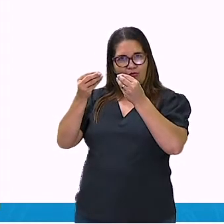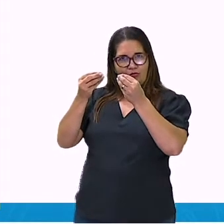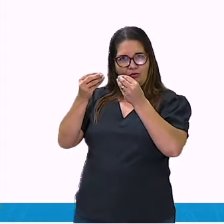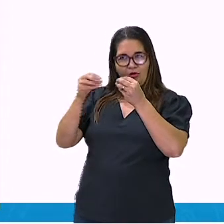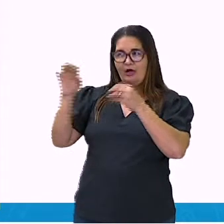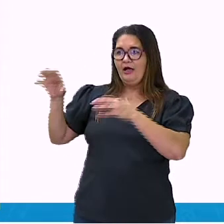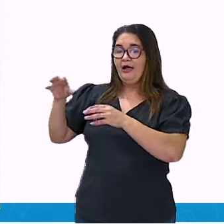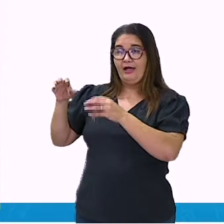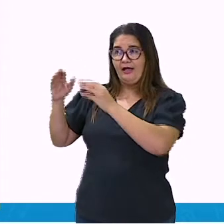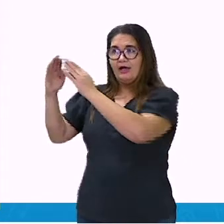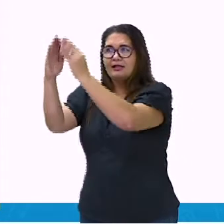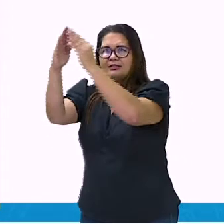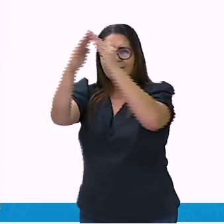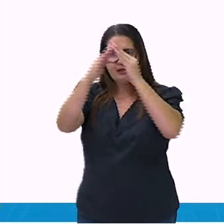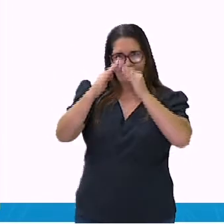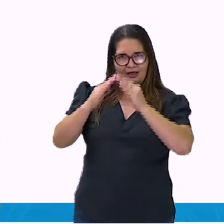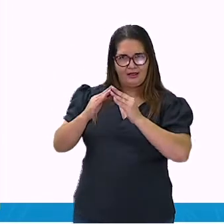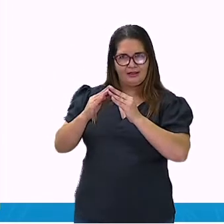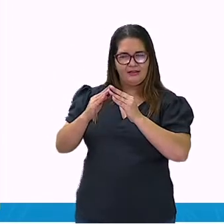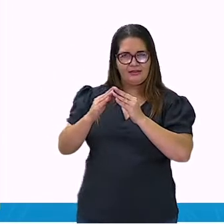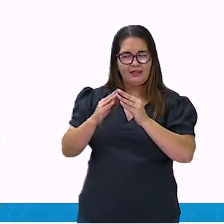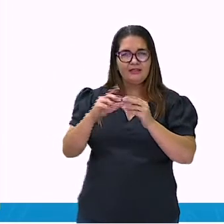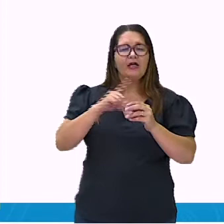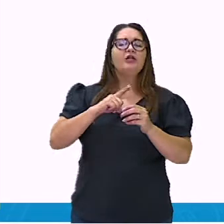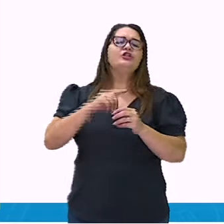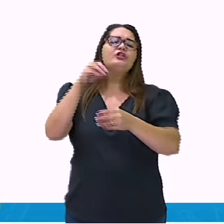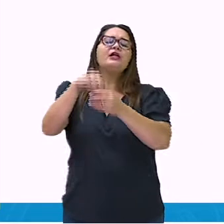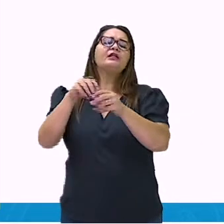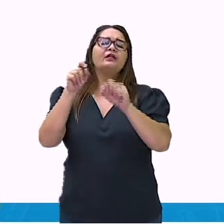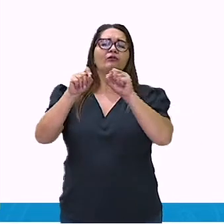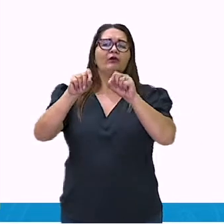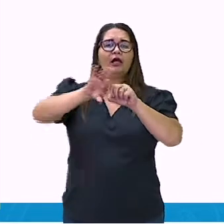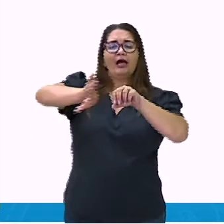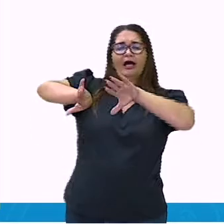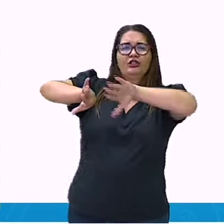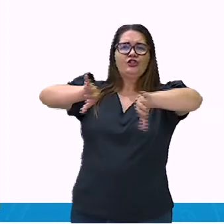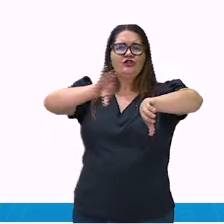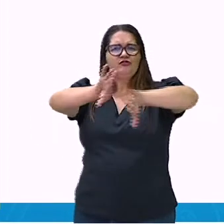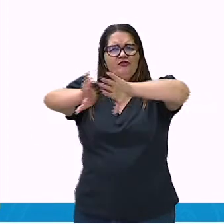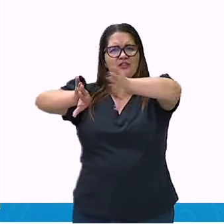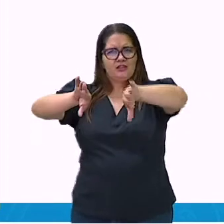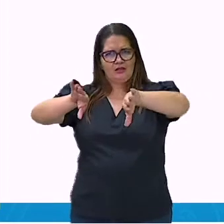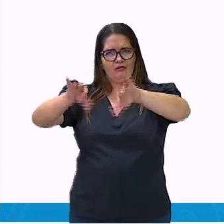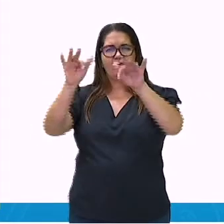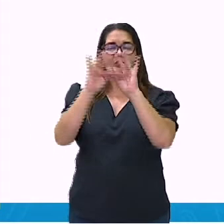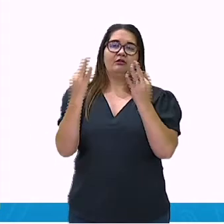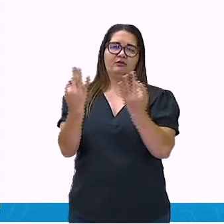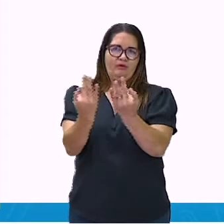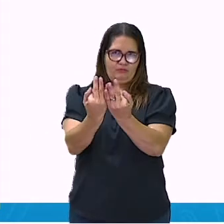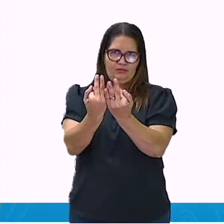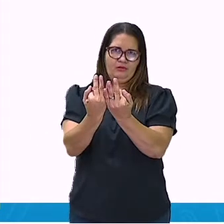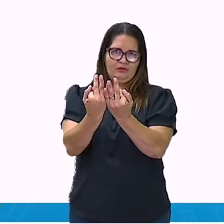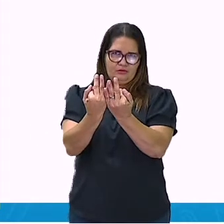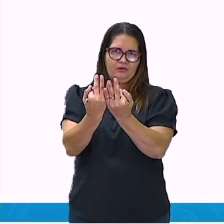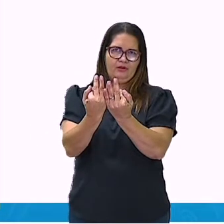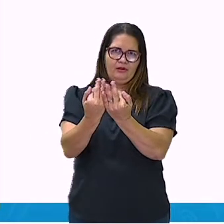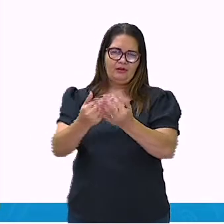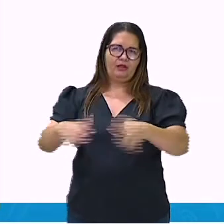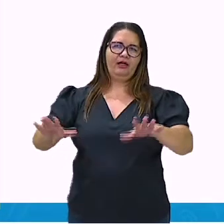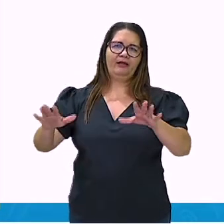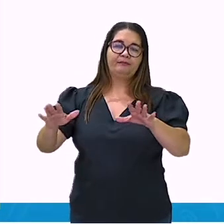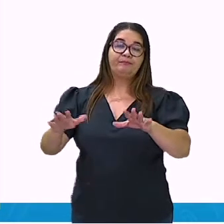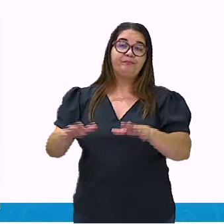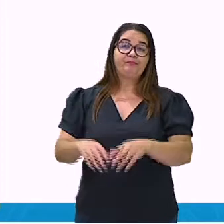sem divisões também, destinadas a abrigar vários membros de uma família. Então, jogava